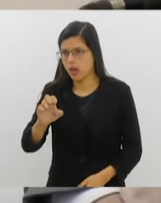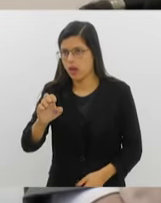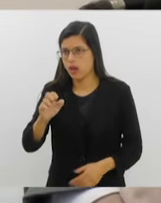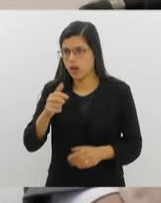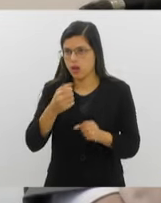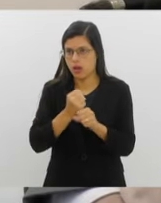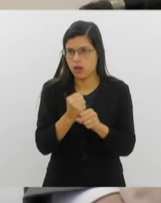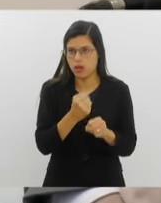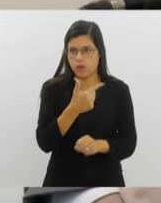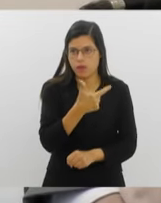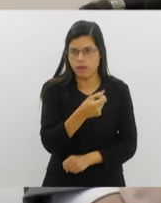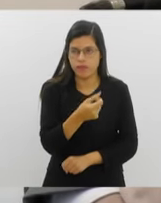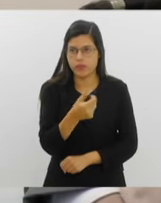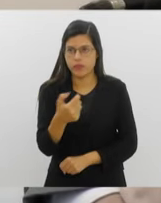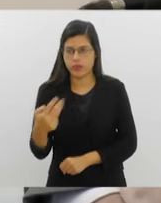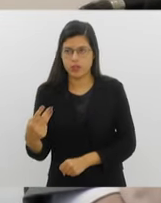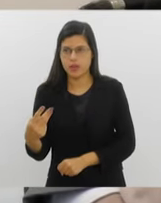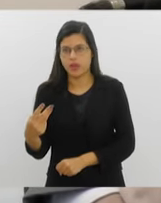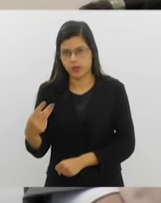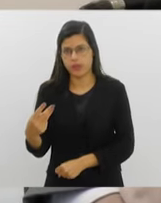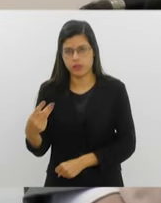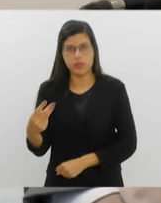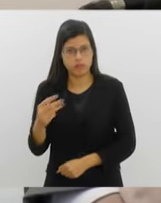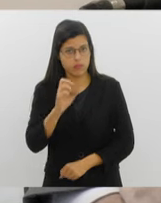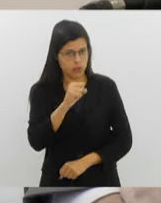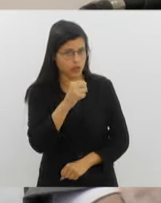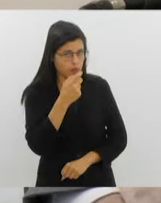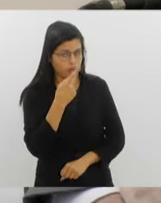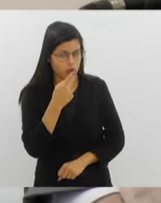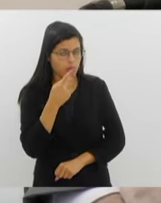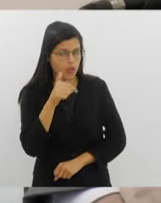havia. Fiz menção.